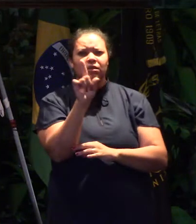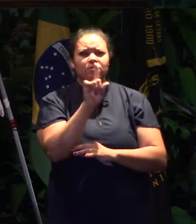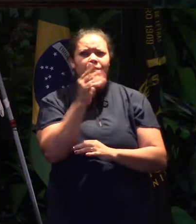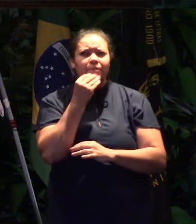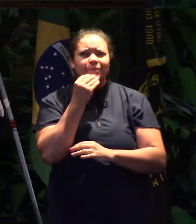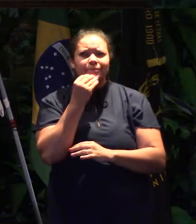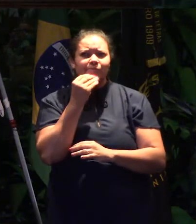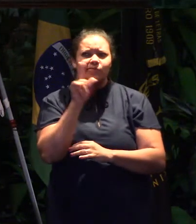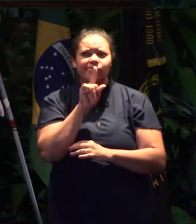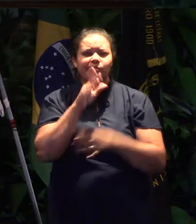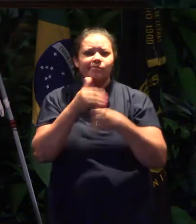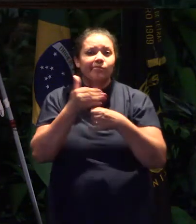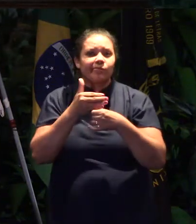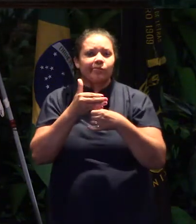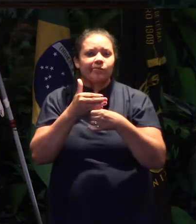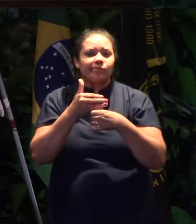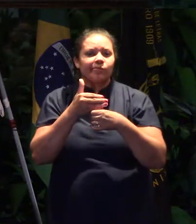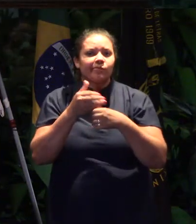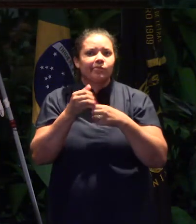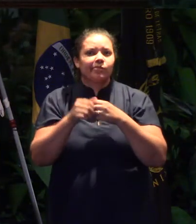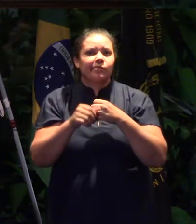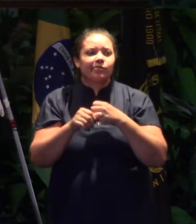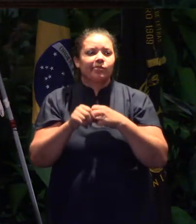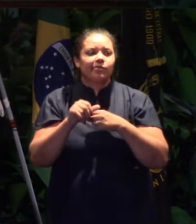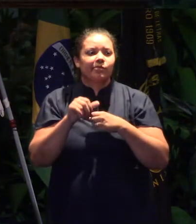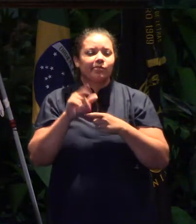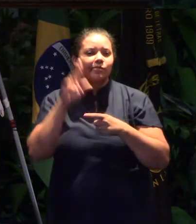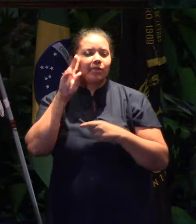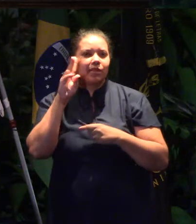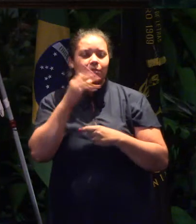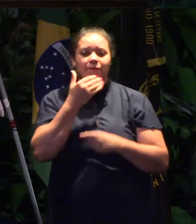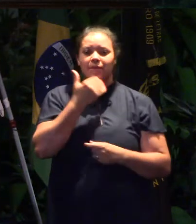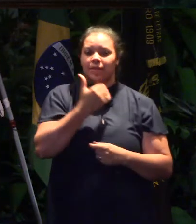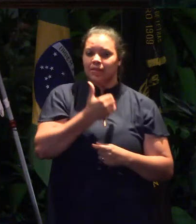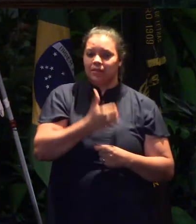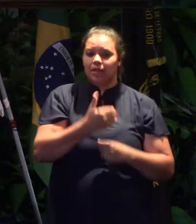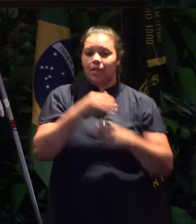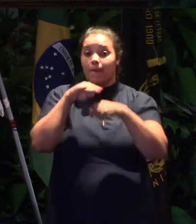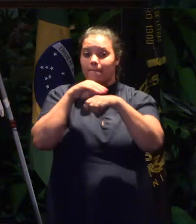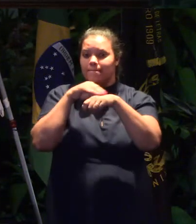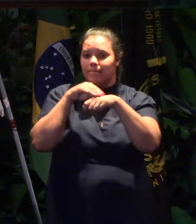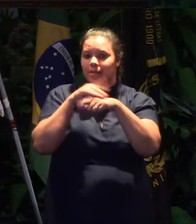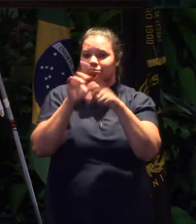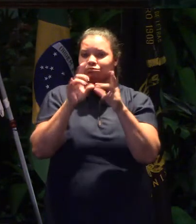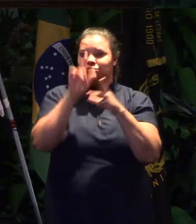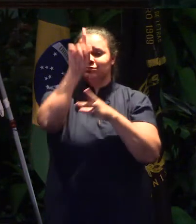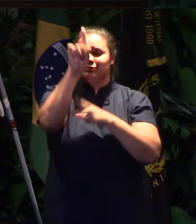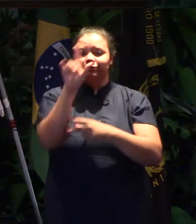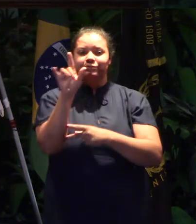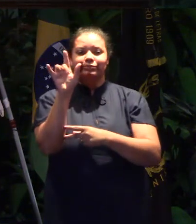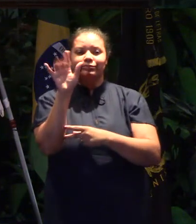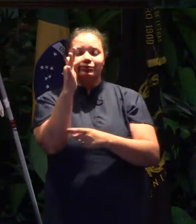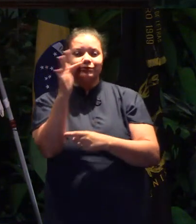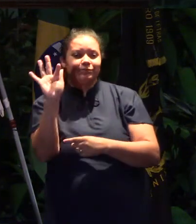é castanha portuguesa. Isso me lembra o Natal. Para mim é o marrom, vendido nas ruas de Paris, no friozinho do